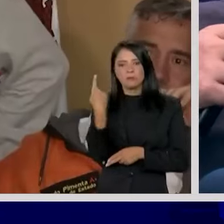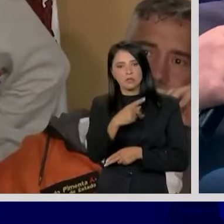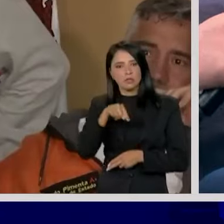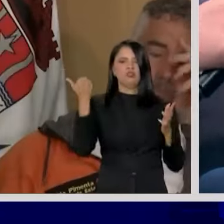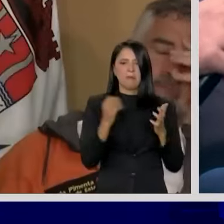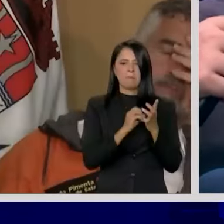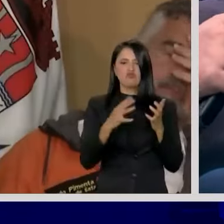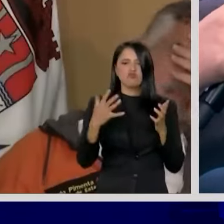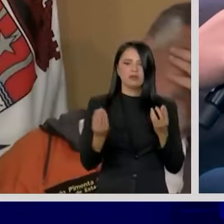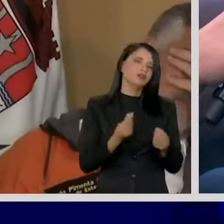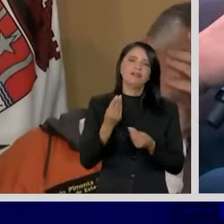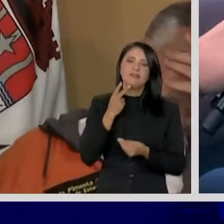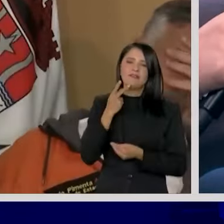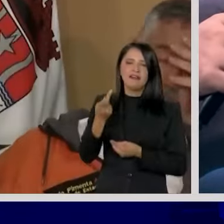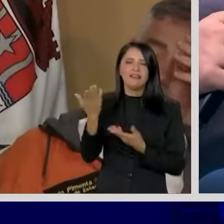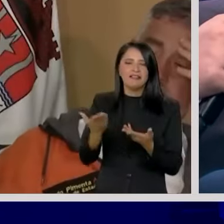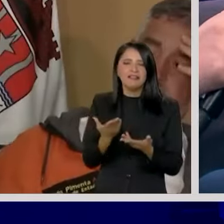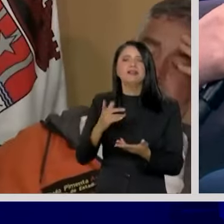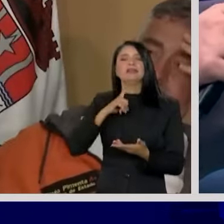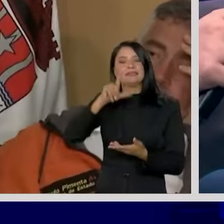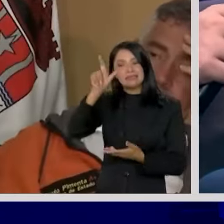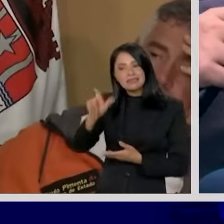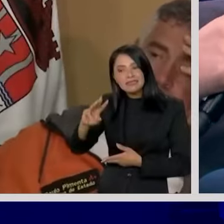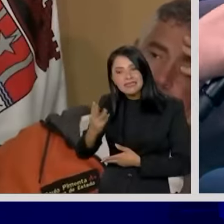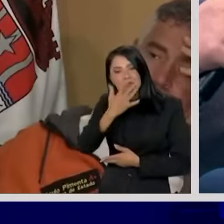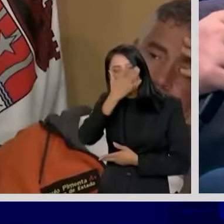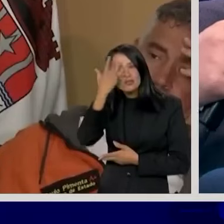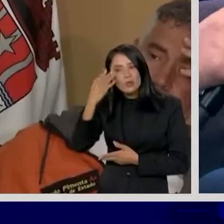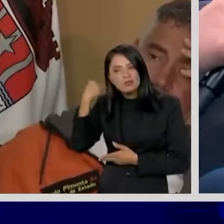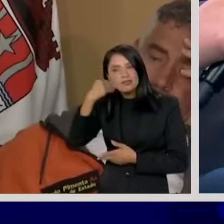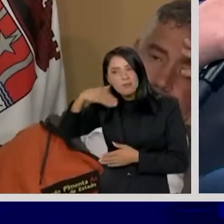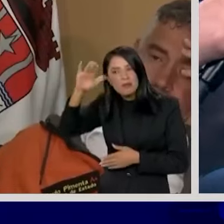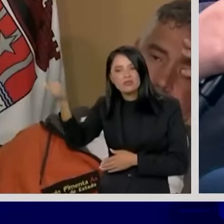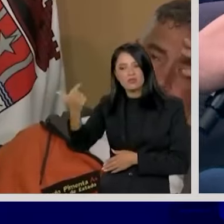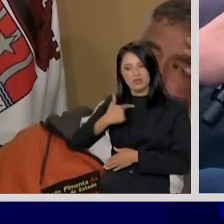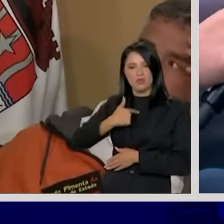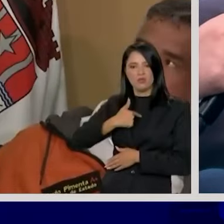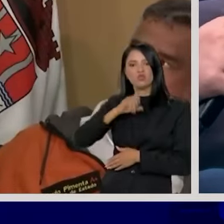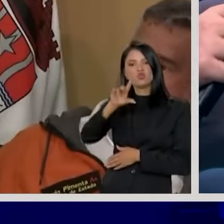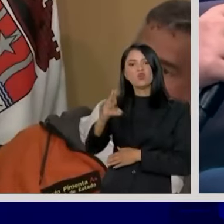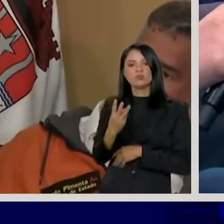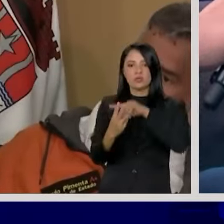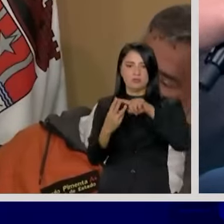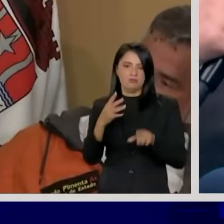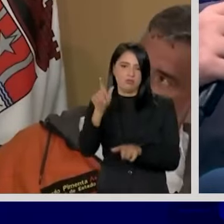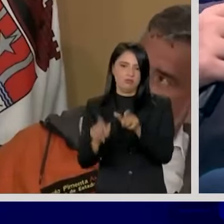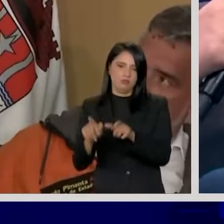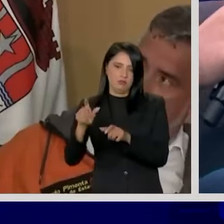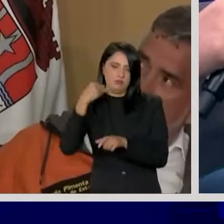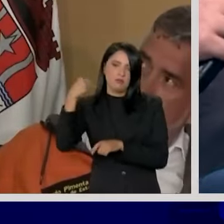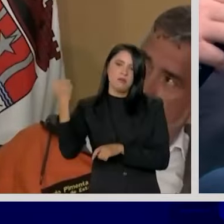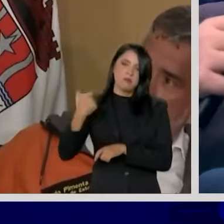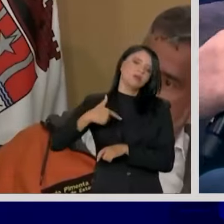Henrique resolveu muito mais problemas do país, vencendo a hiperinflação e entregando um país com